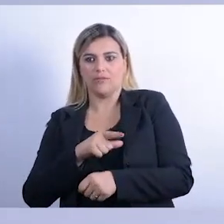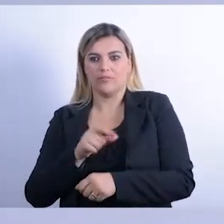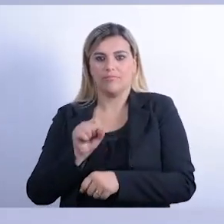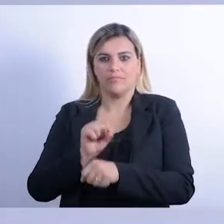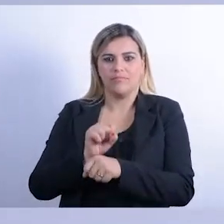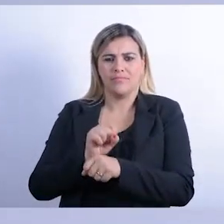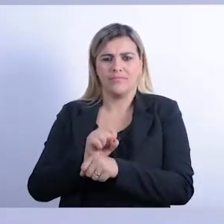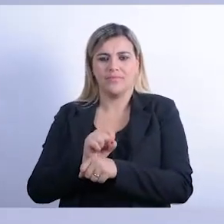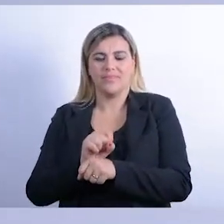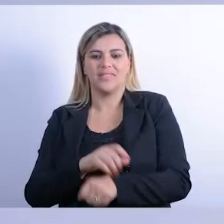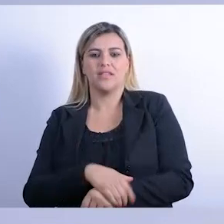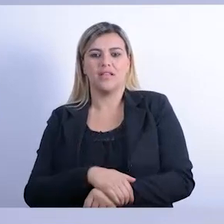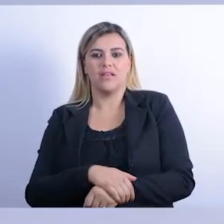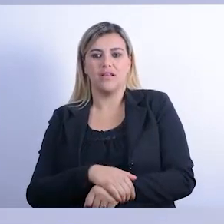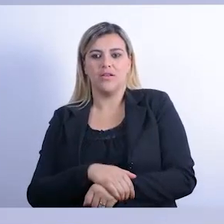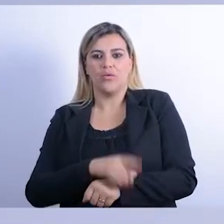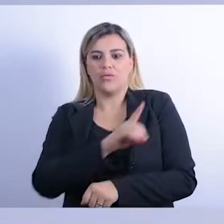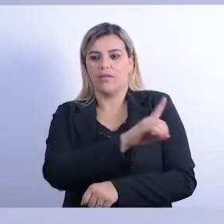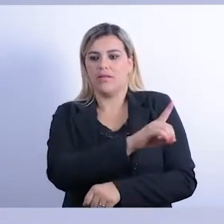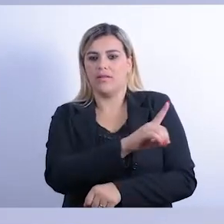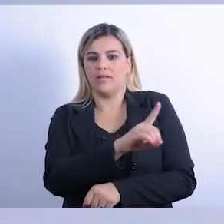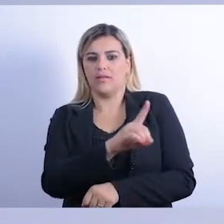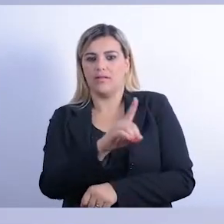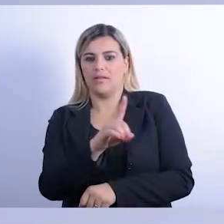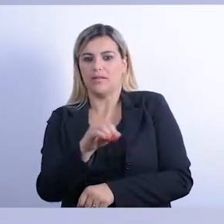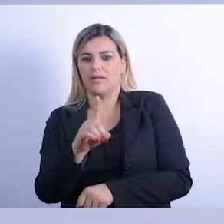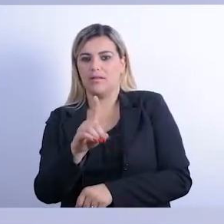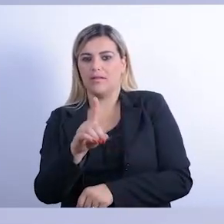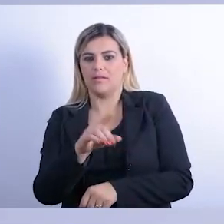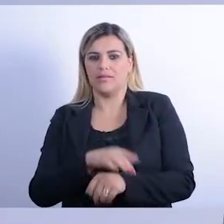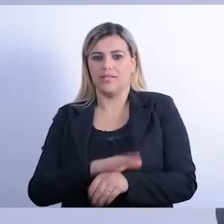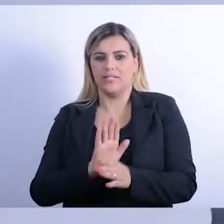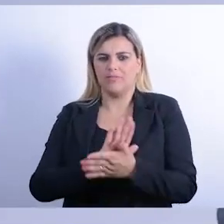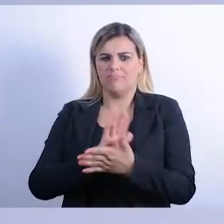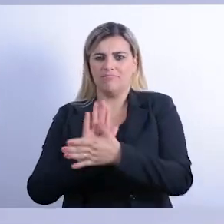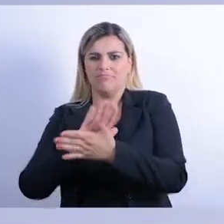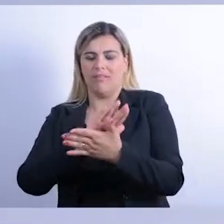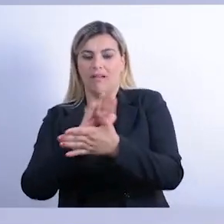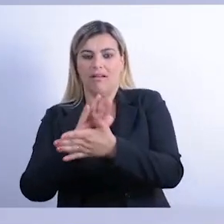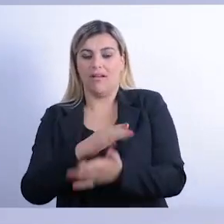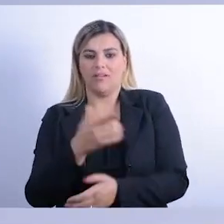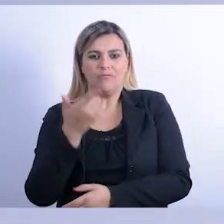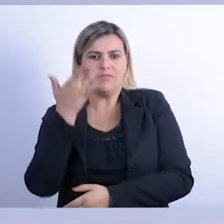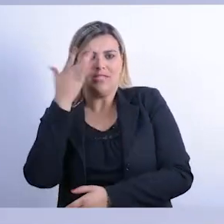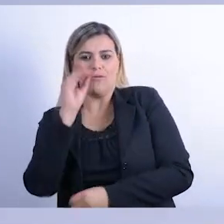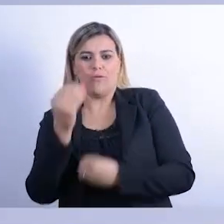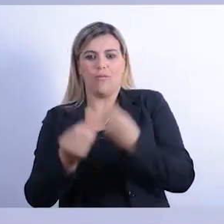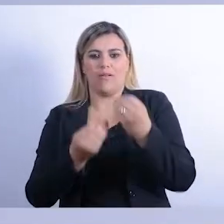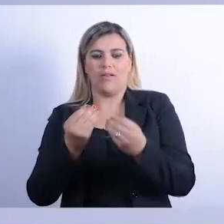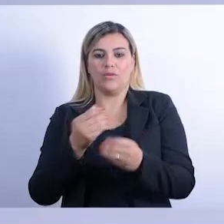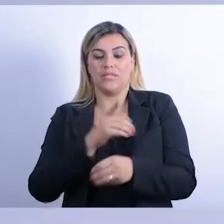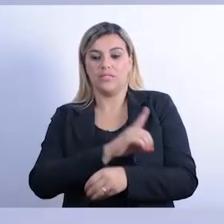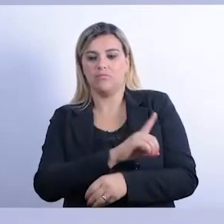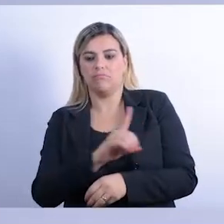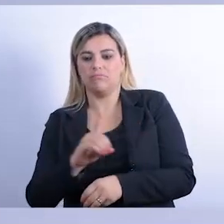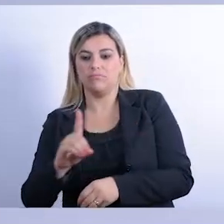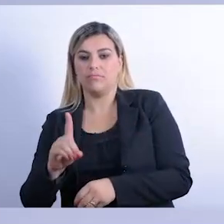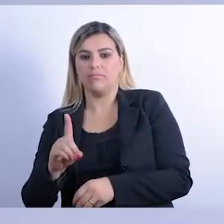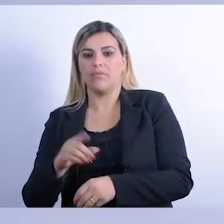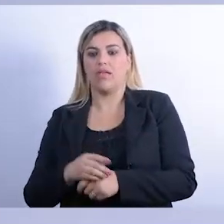saída com a carta na mão. A hora que ele foi passando, empurrado para o meio dele lá, eu não sei como é que eu não tomei